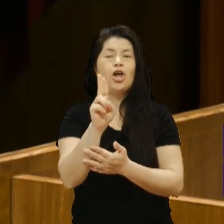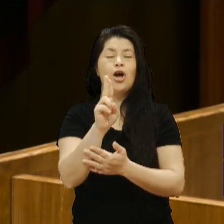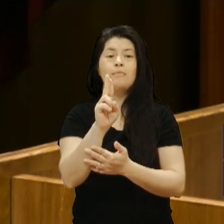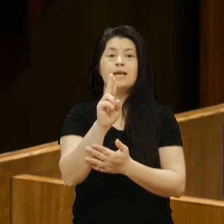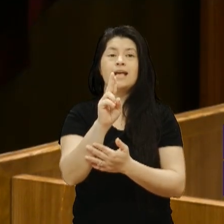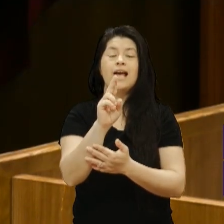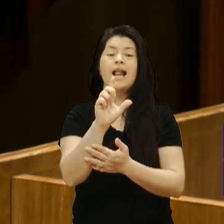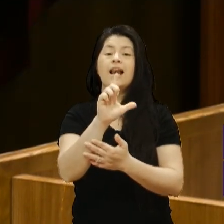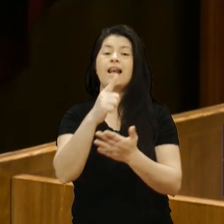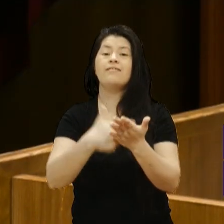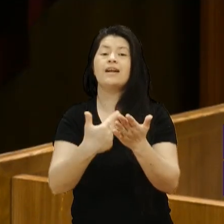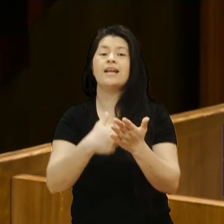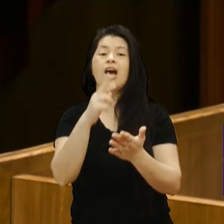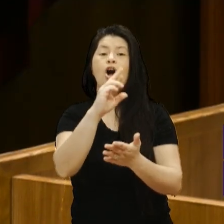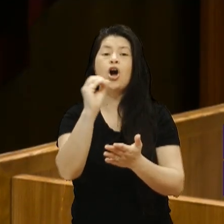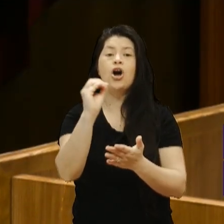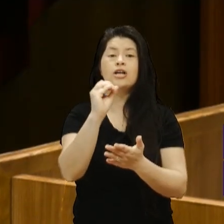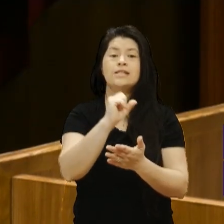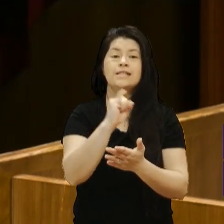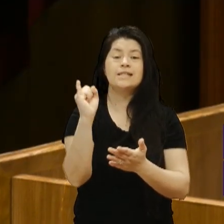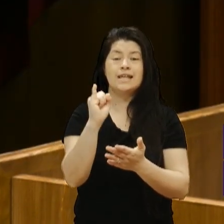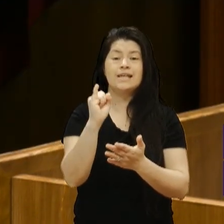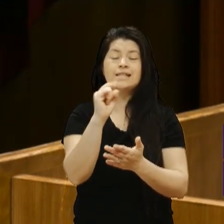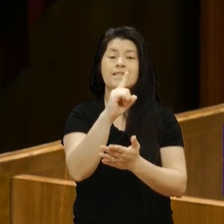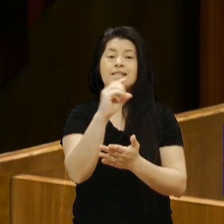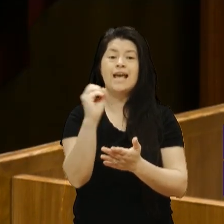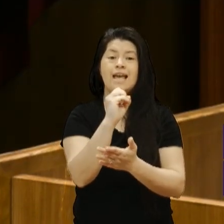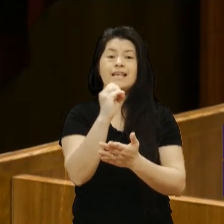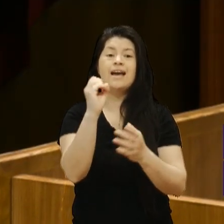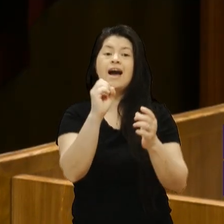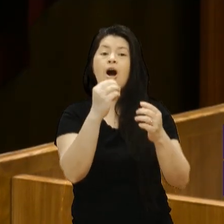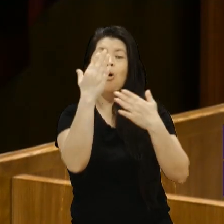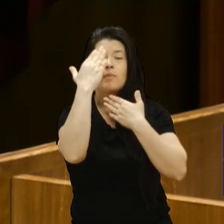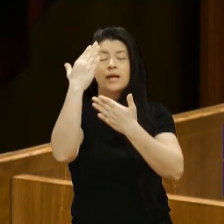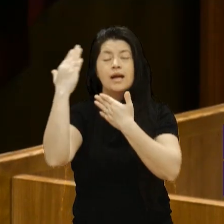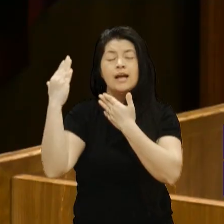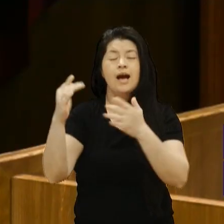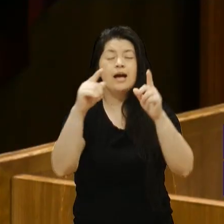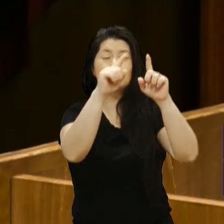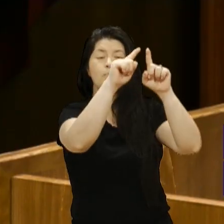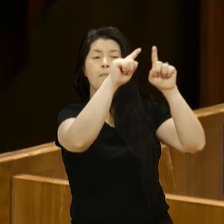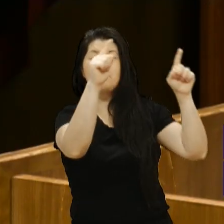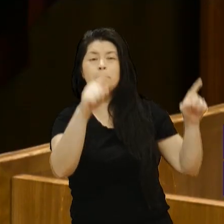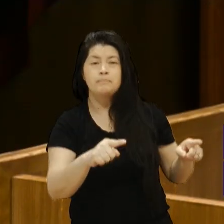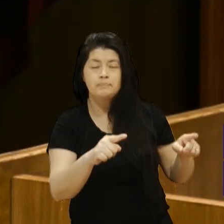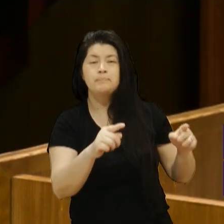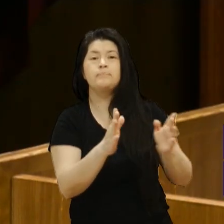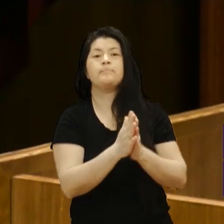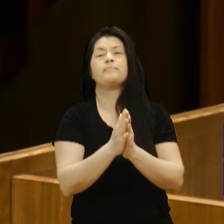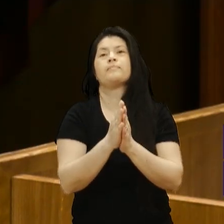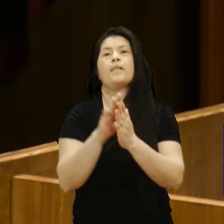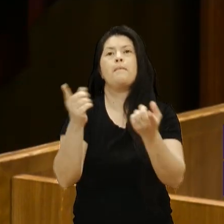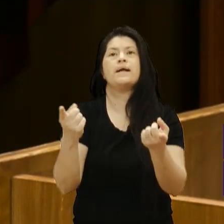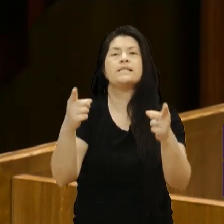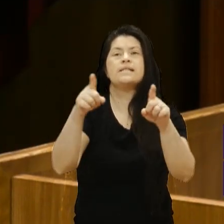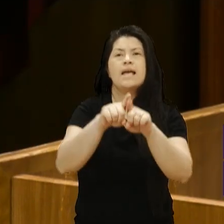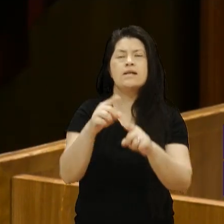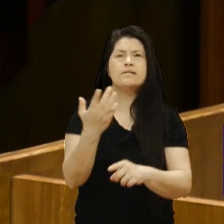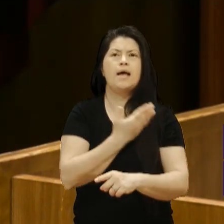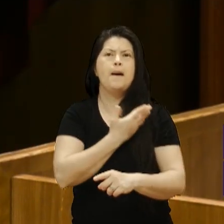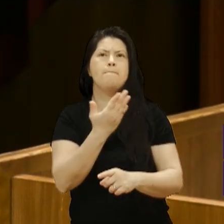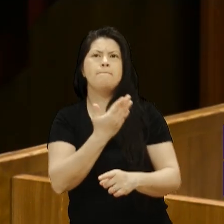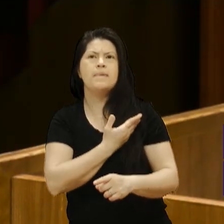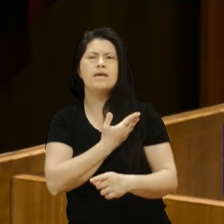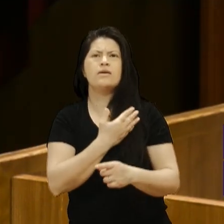de toda a minha família, quero agradecer aos nossos colaboradores, clientes, fornecedores, parceiros e amigos. Cada pessoa que passou